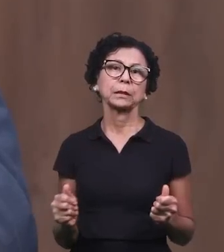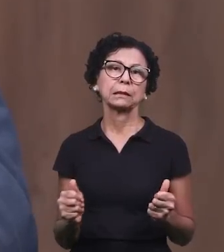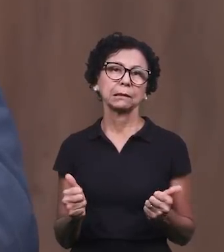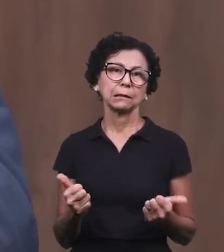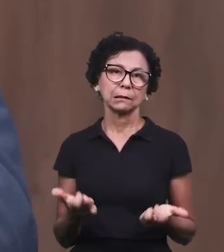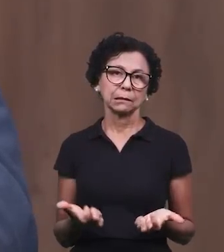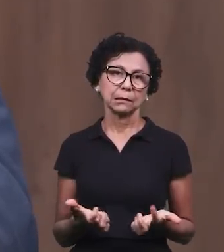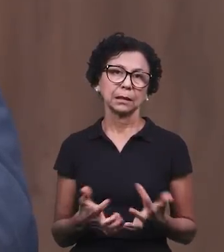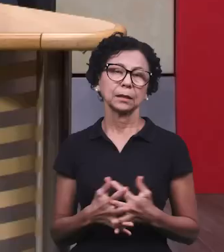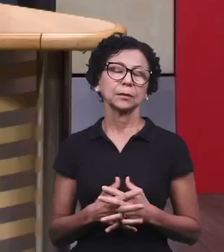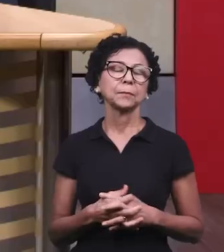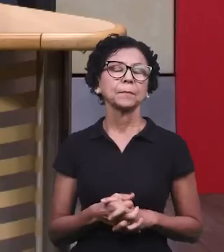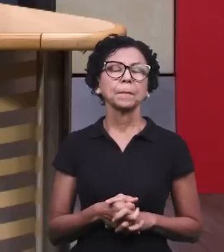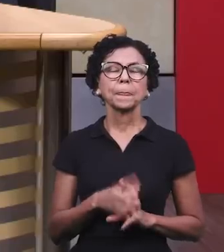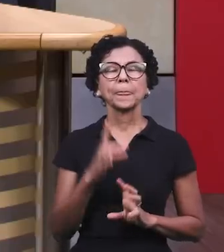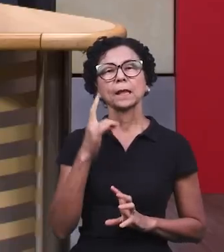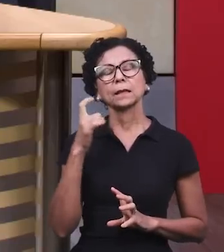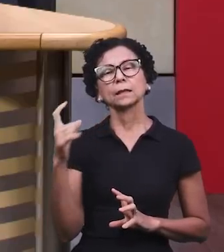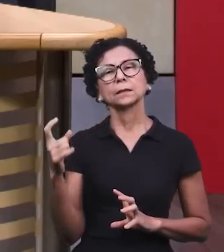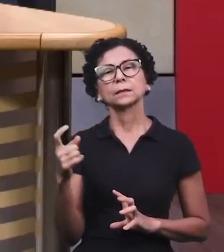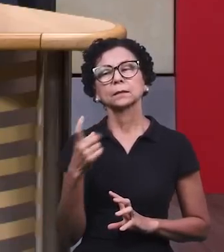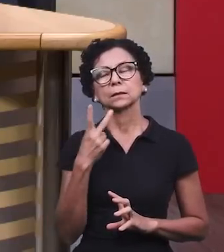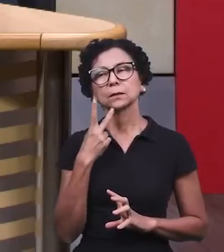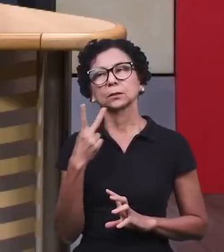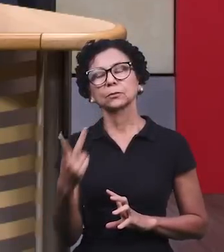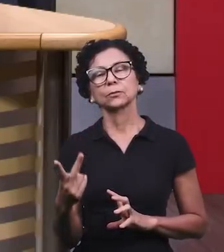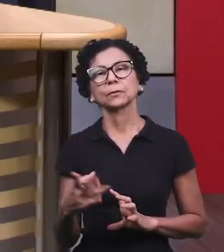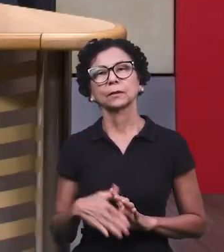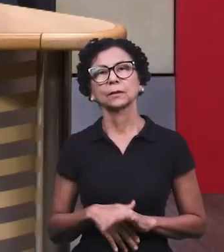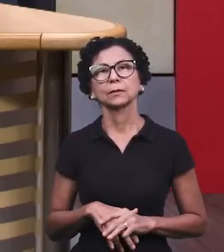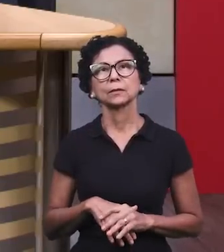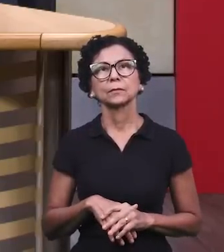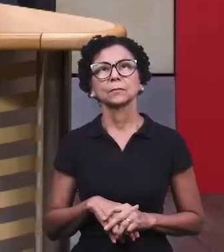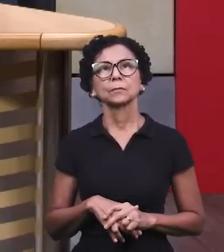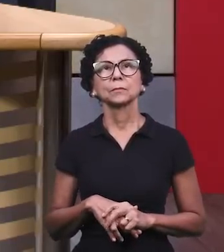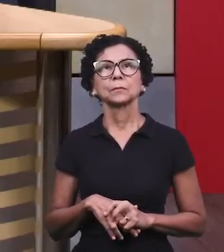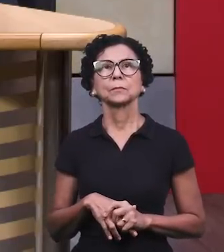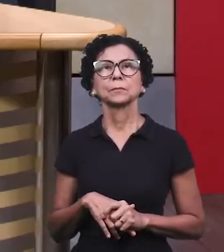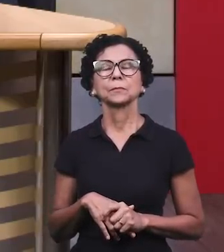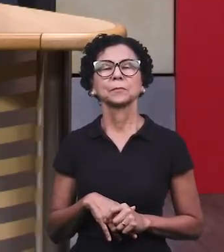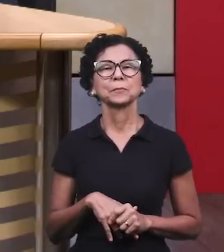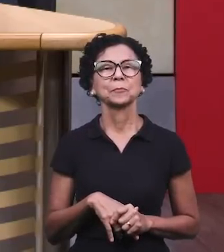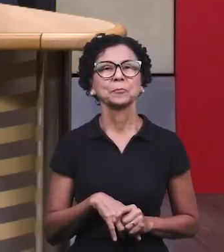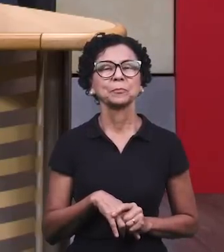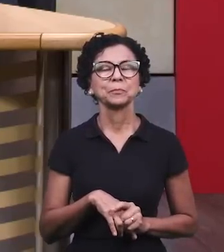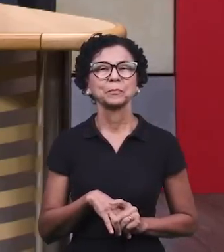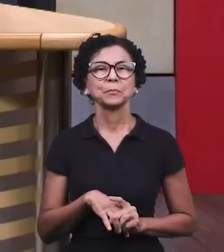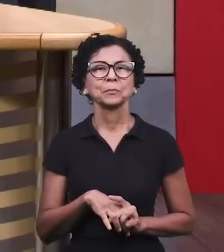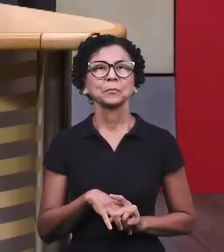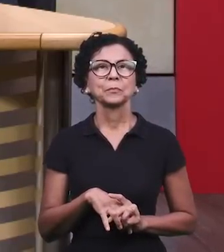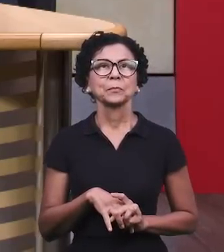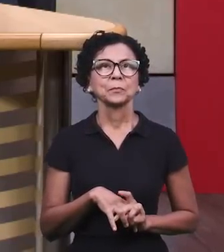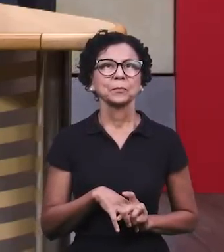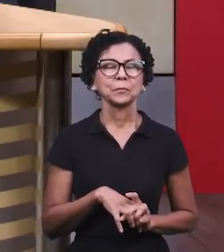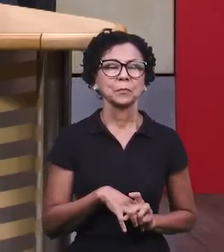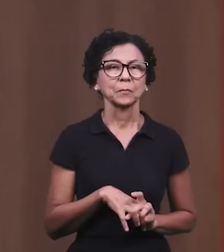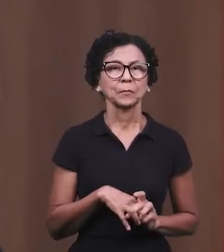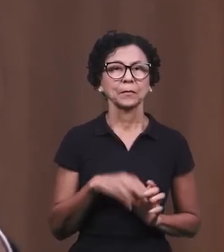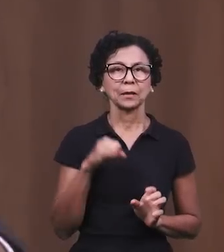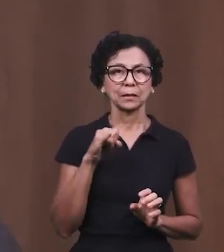né? Porque, primeiro, aí você tinha que destruir o cânon cristão. Qual foi a